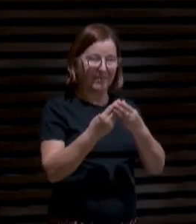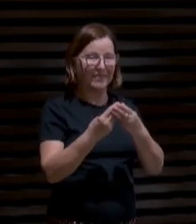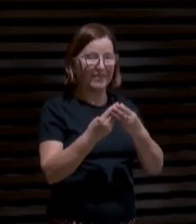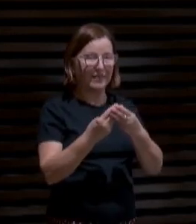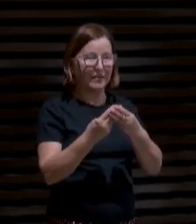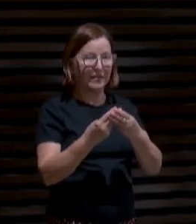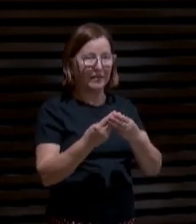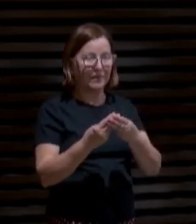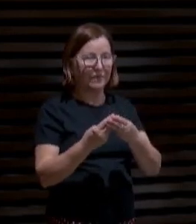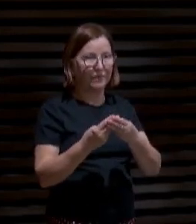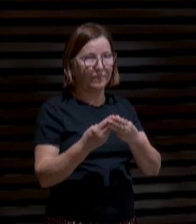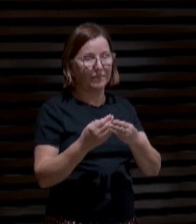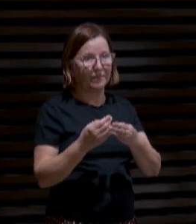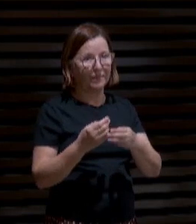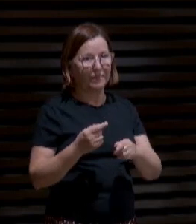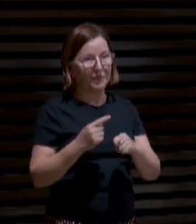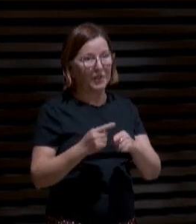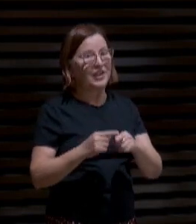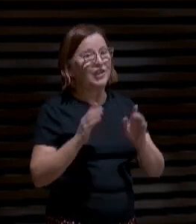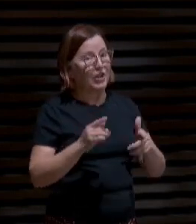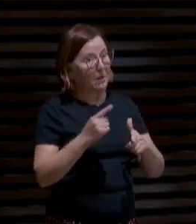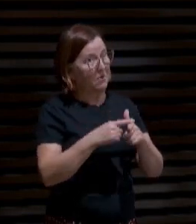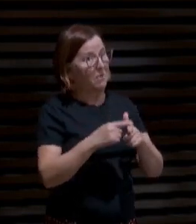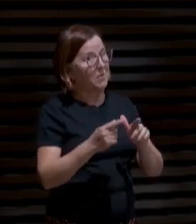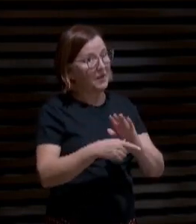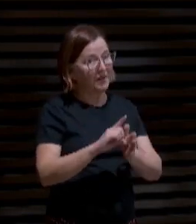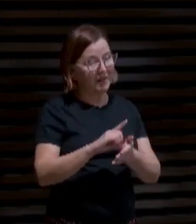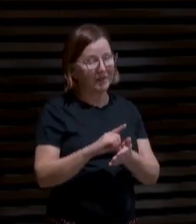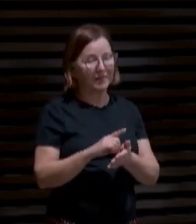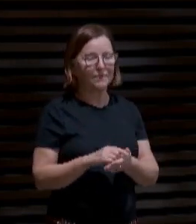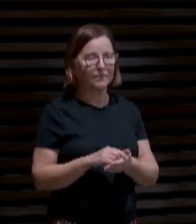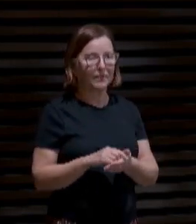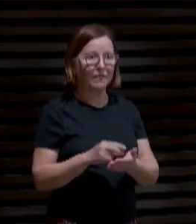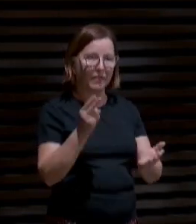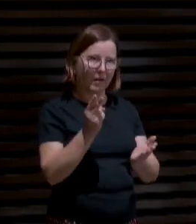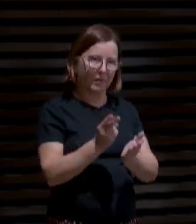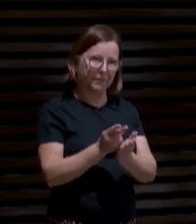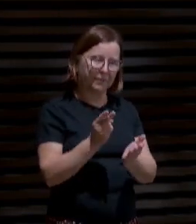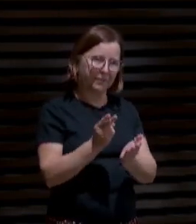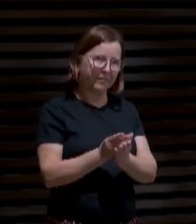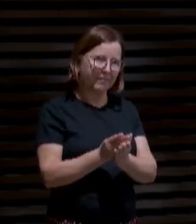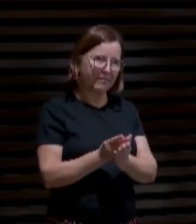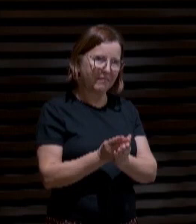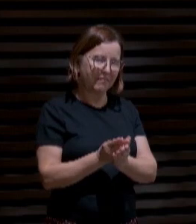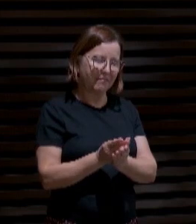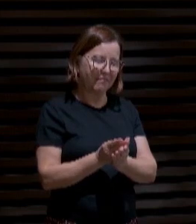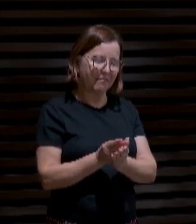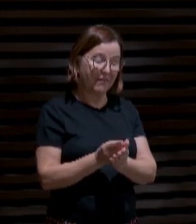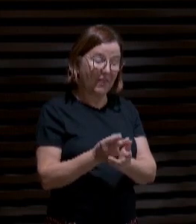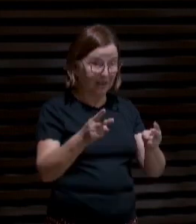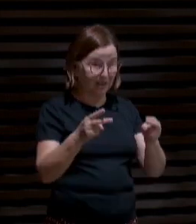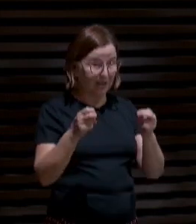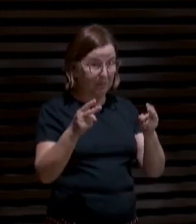porque ele já tinha passado por essas dificuldades, e apesar dele ter observado